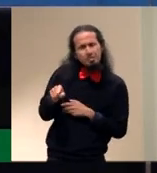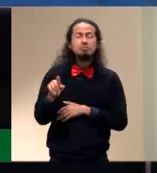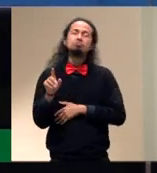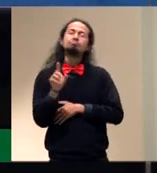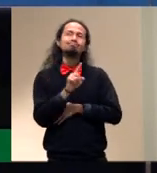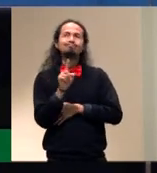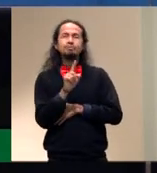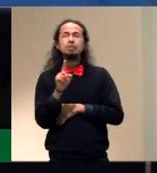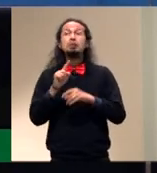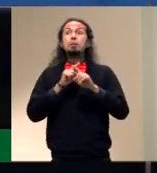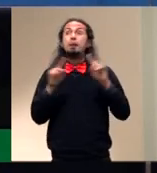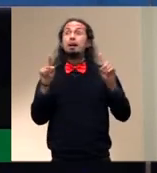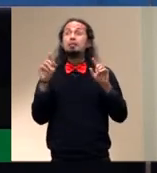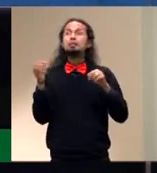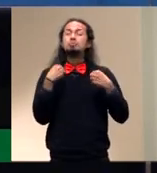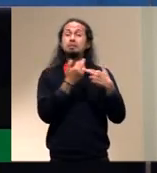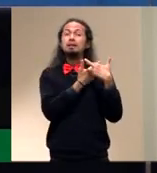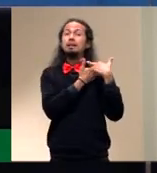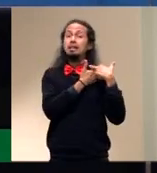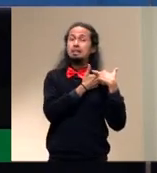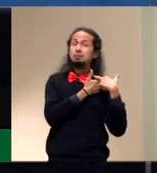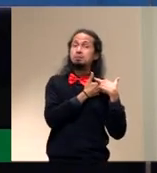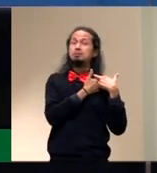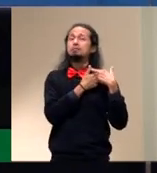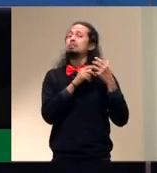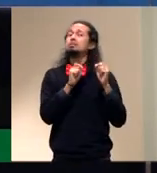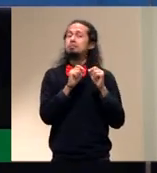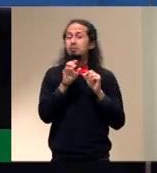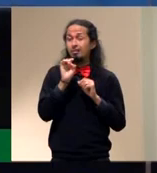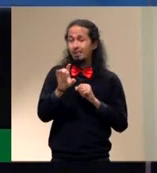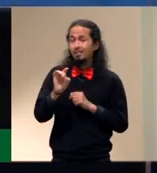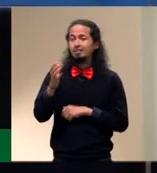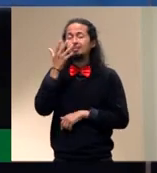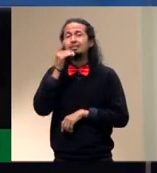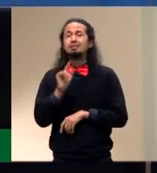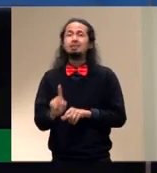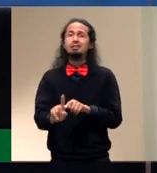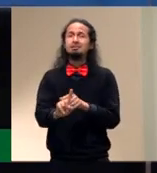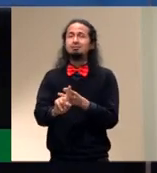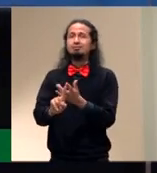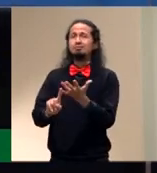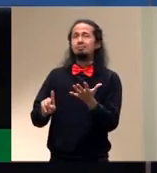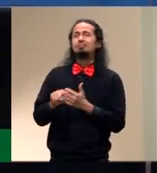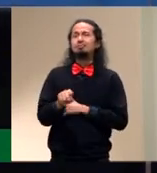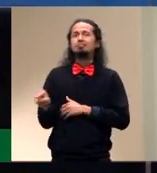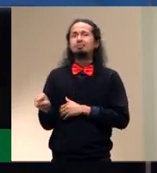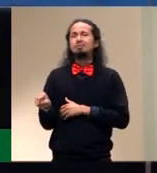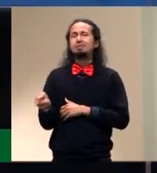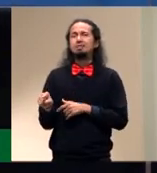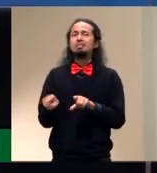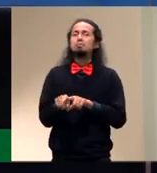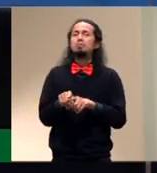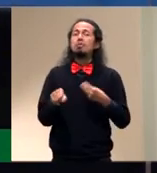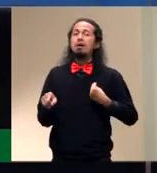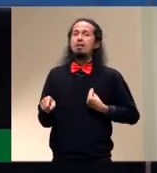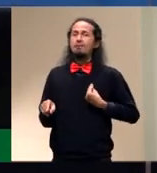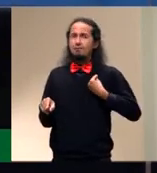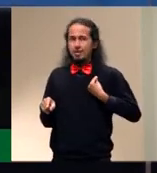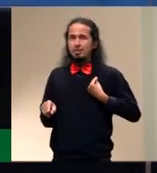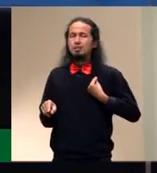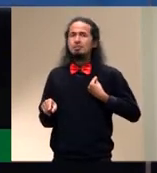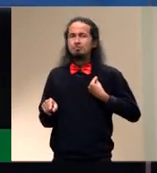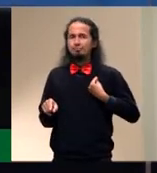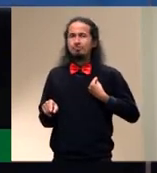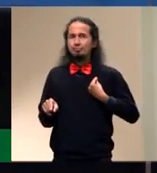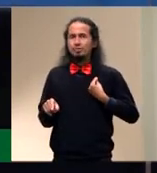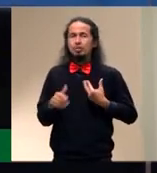estar comprometidos com cada uma dessas crianças e com a vida e com esse compromisso, acho que